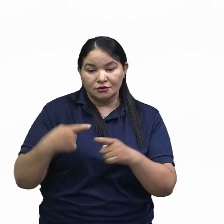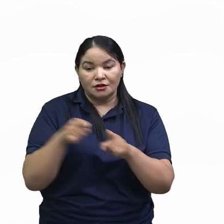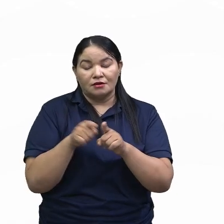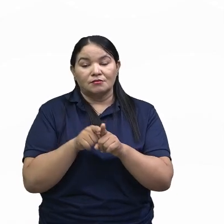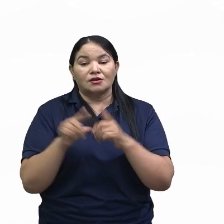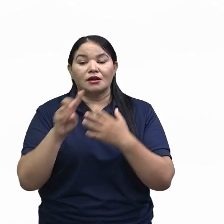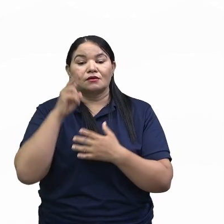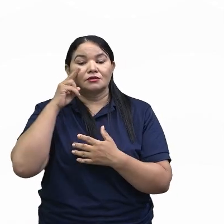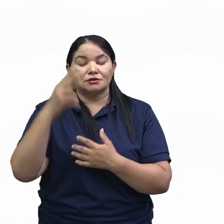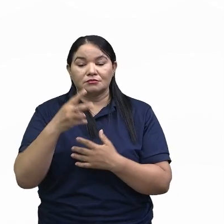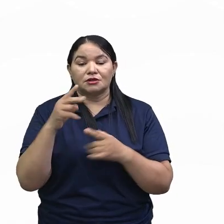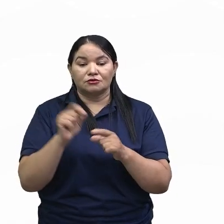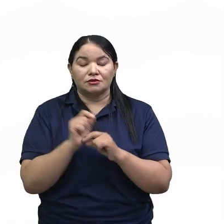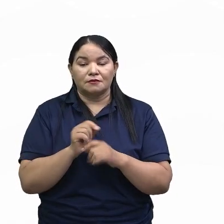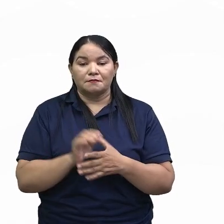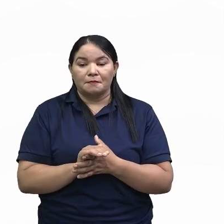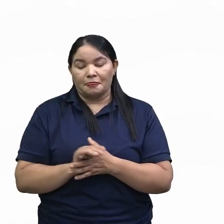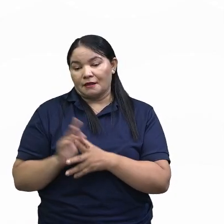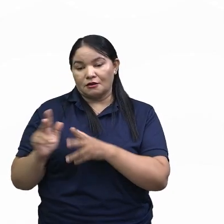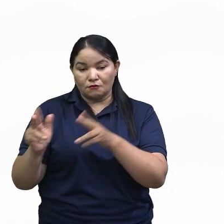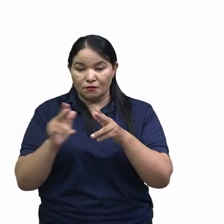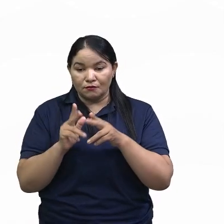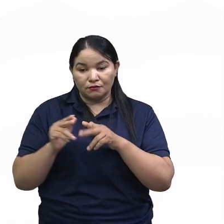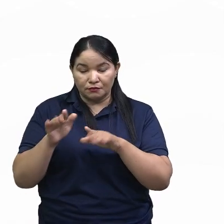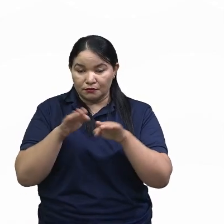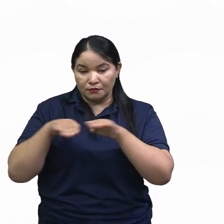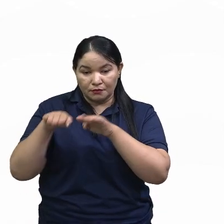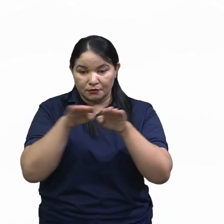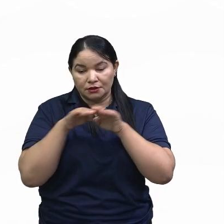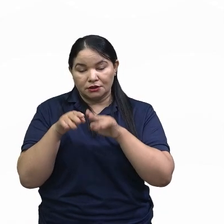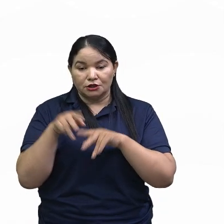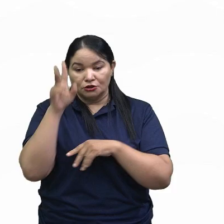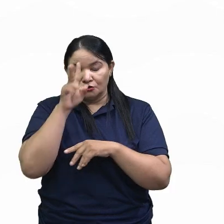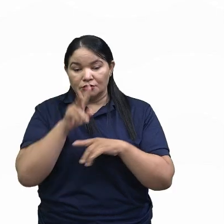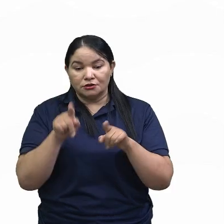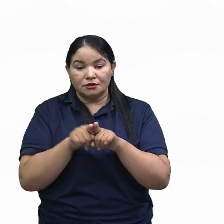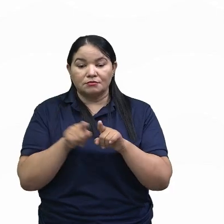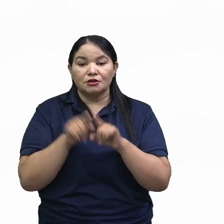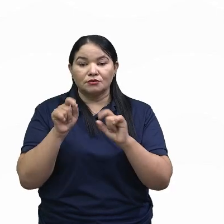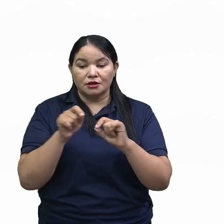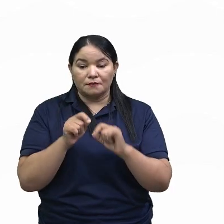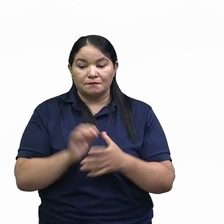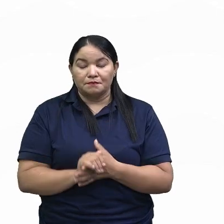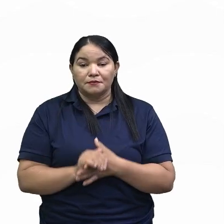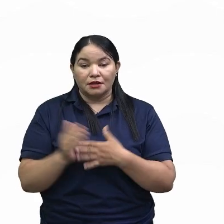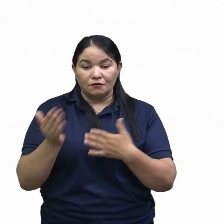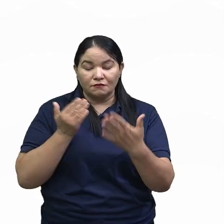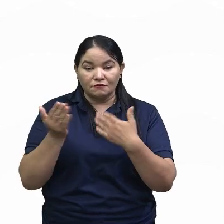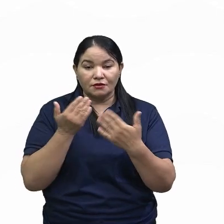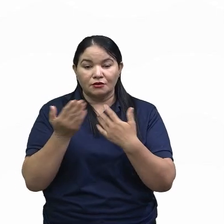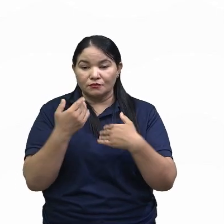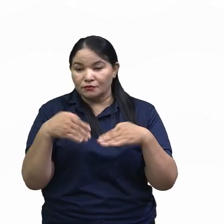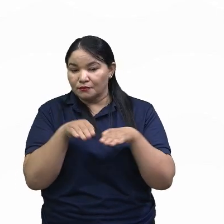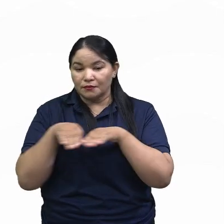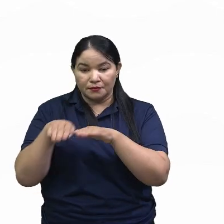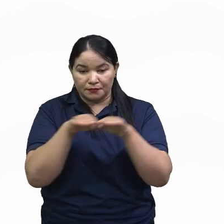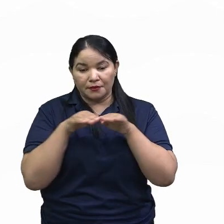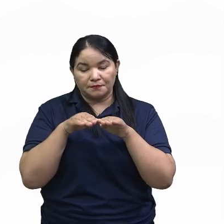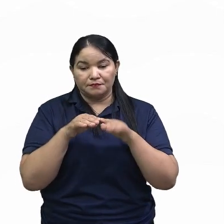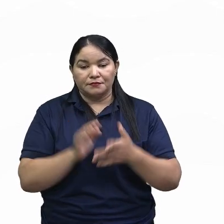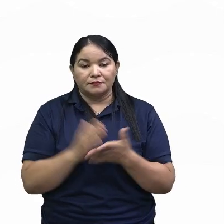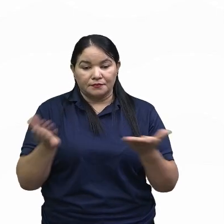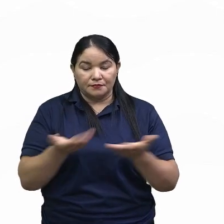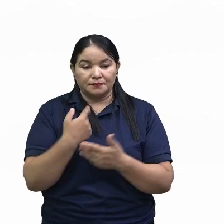desigualdades históricas que dificultam o diálogo em condições de igualdade. E aí a gente traz aqui